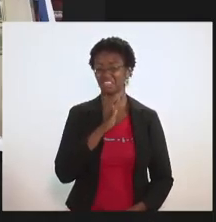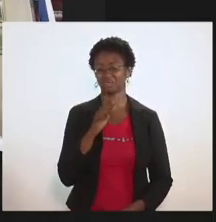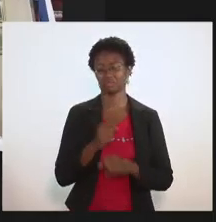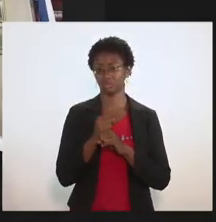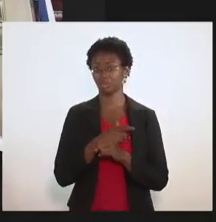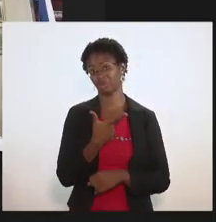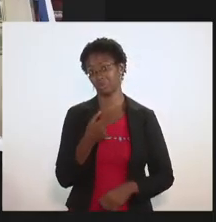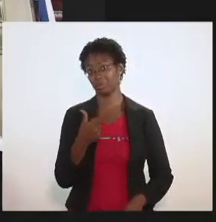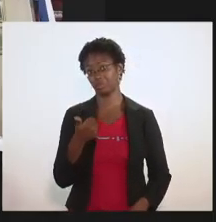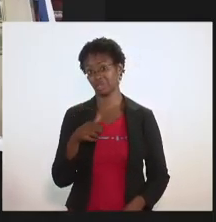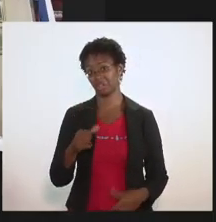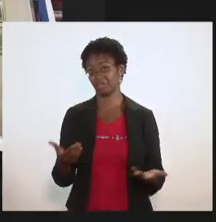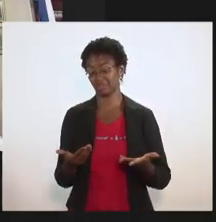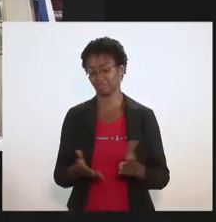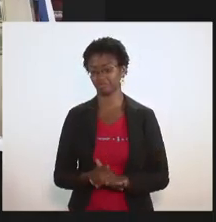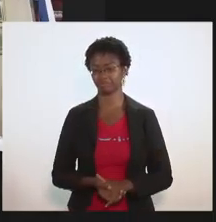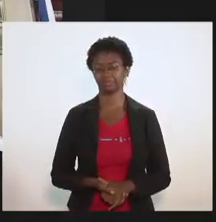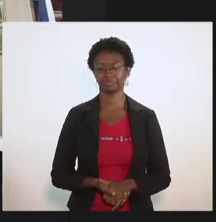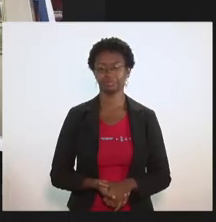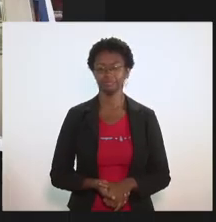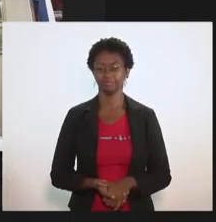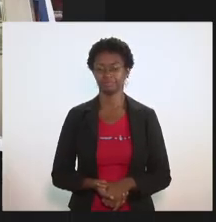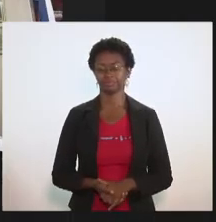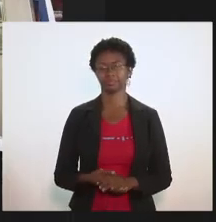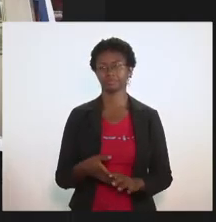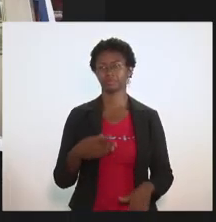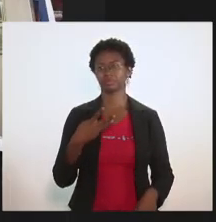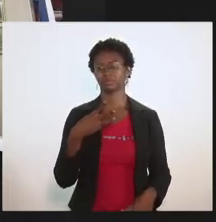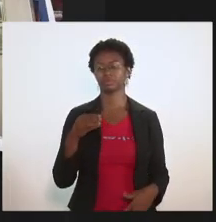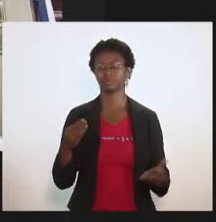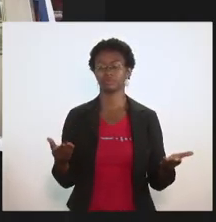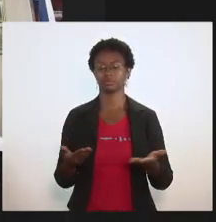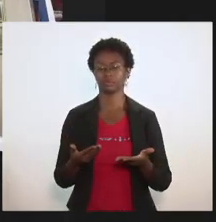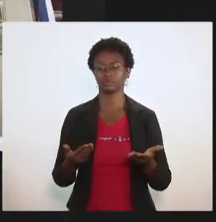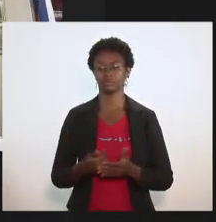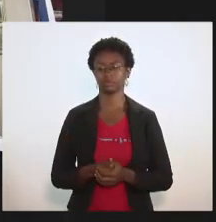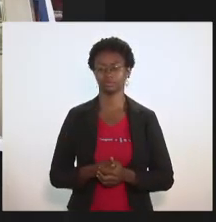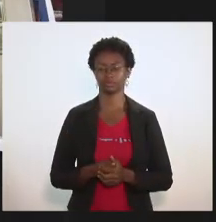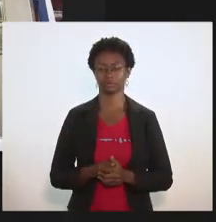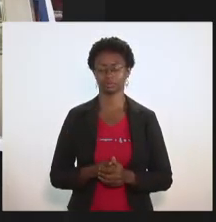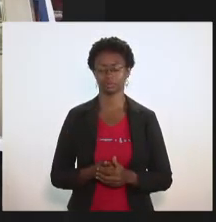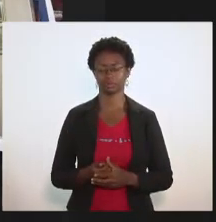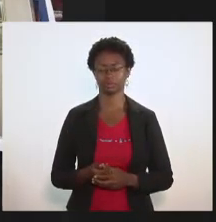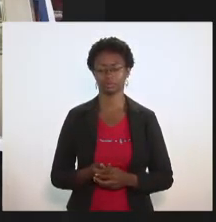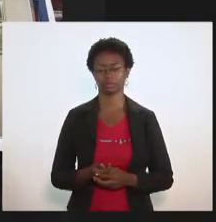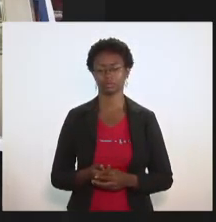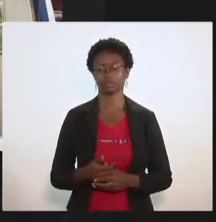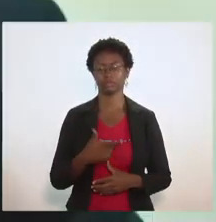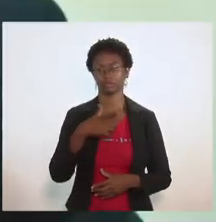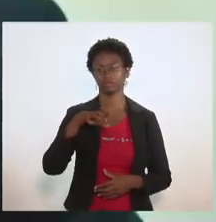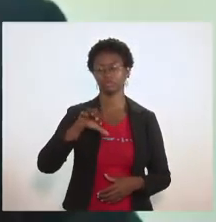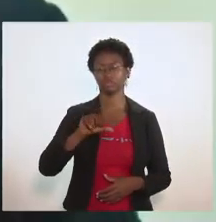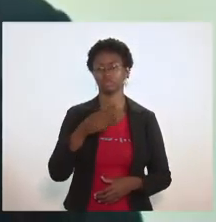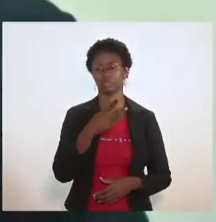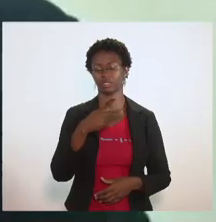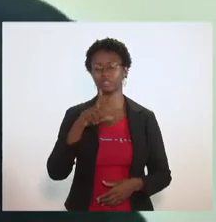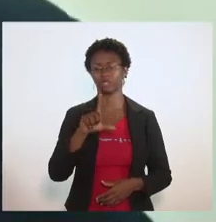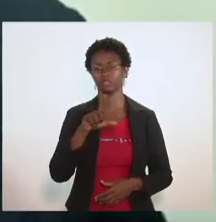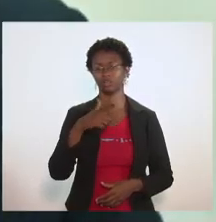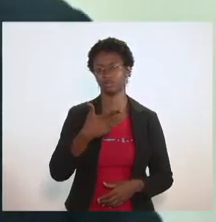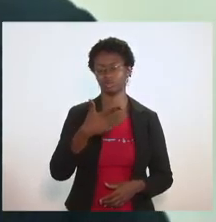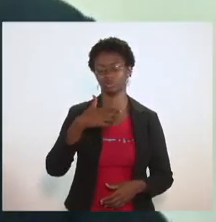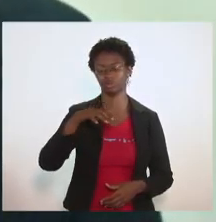ser. Então, eu preciso manter essa fila assim, ainda. Peço não, mas só para já ficar anotado aí na agenda de vocês. Já está anotado na agenda,